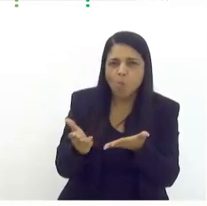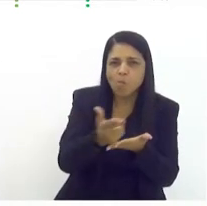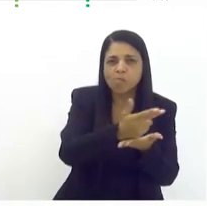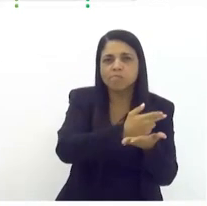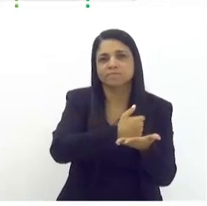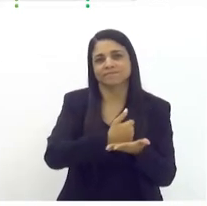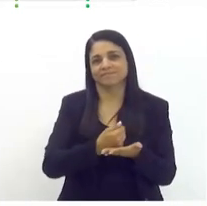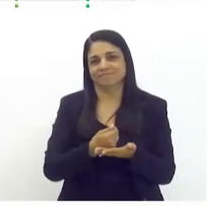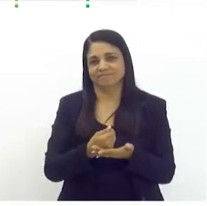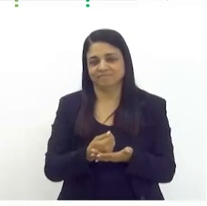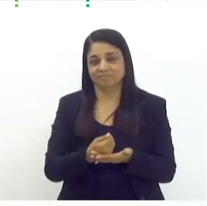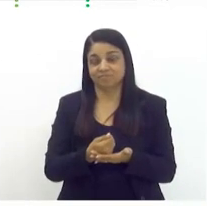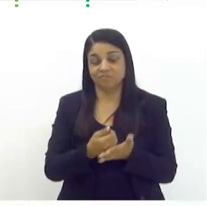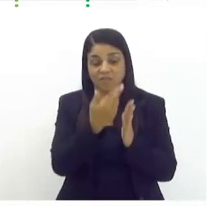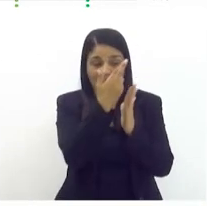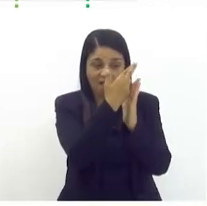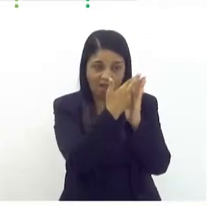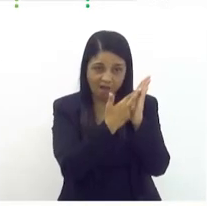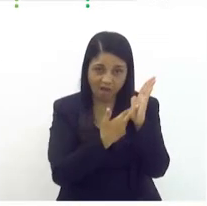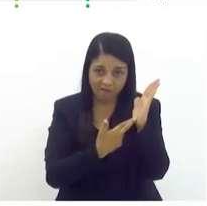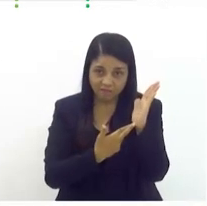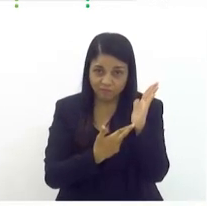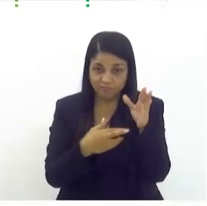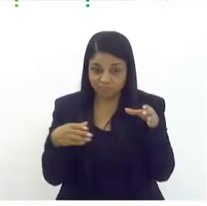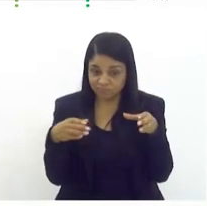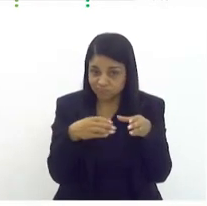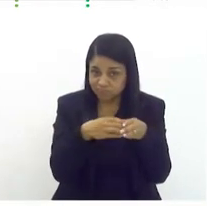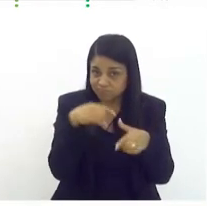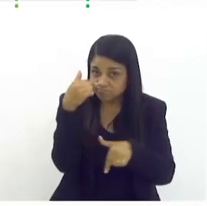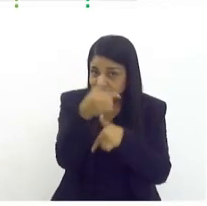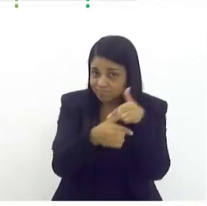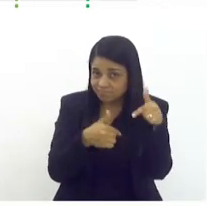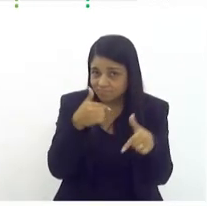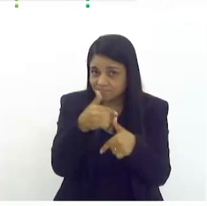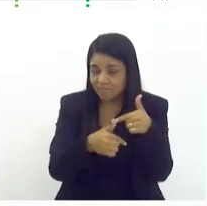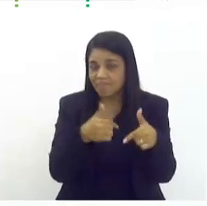o relatório desse grupo de trabalho